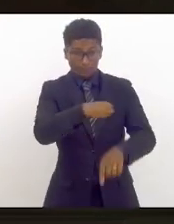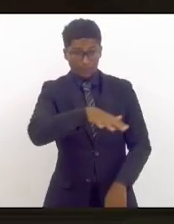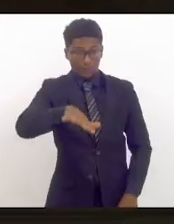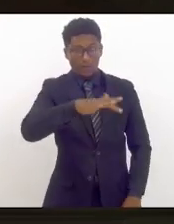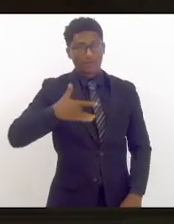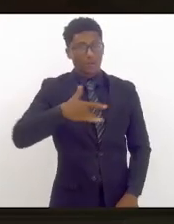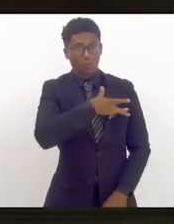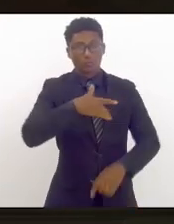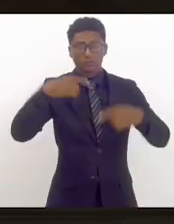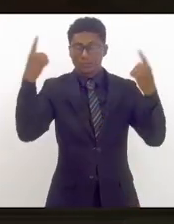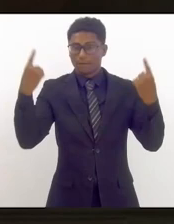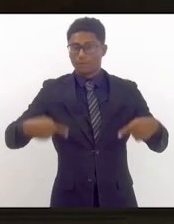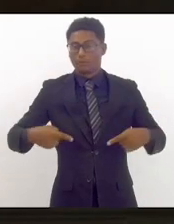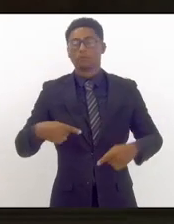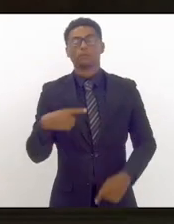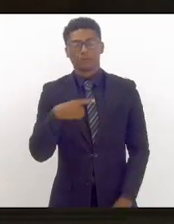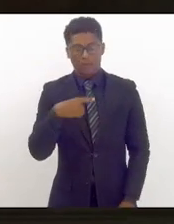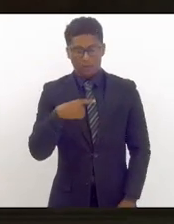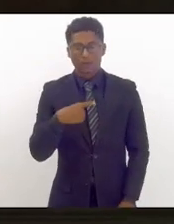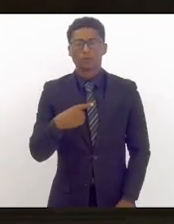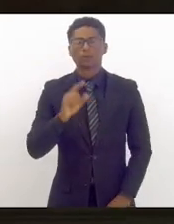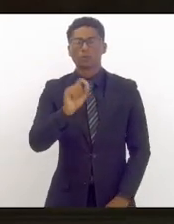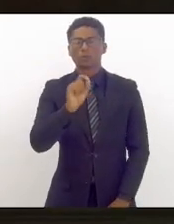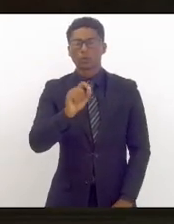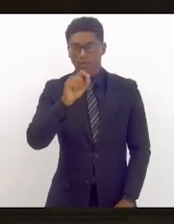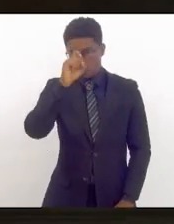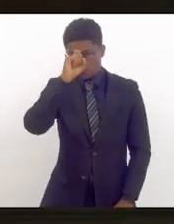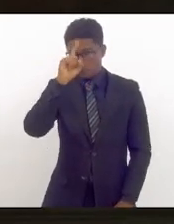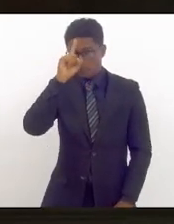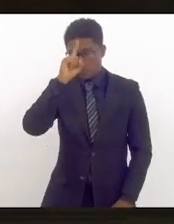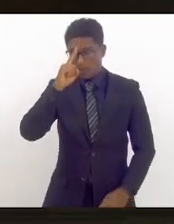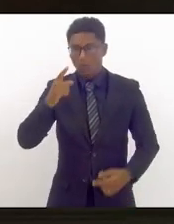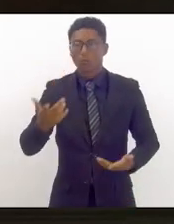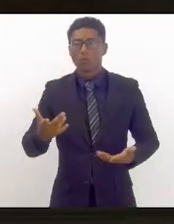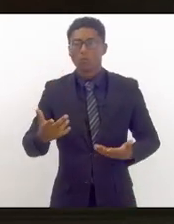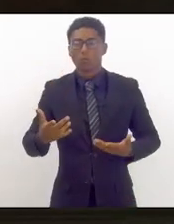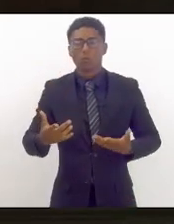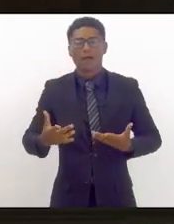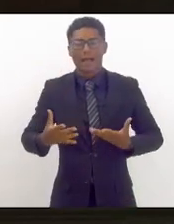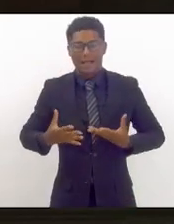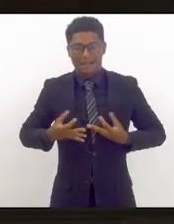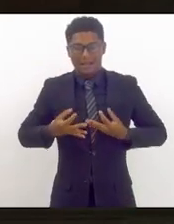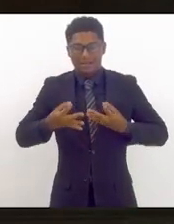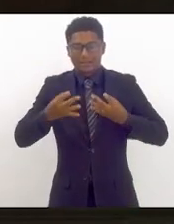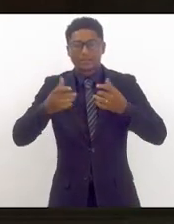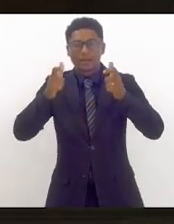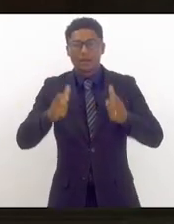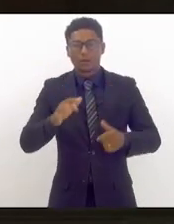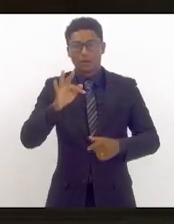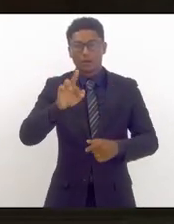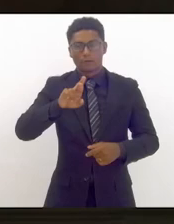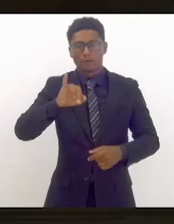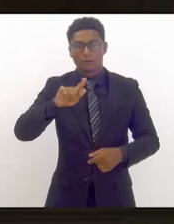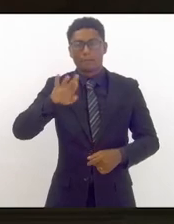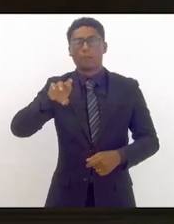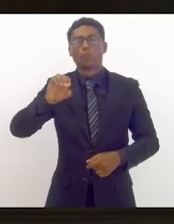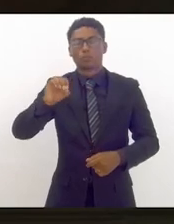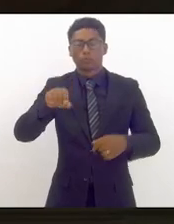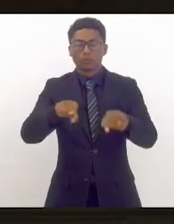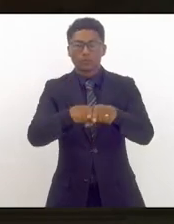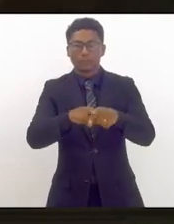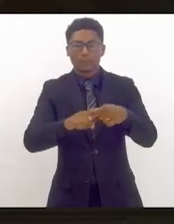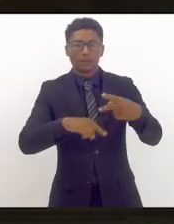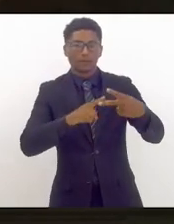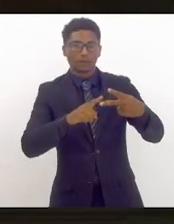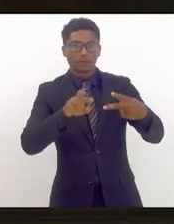desafios, entre eles a entrega do Hospital do Câncer em Friburgo, a inauguração do Rio Imagem na Baixada Fluminense, que será